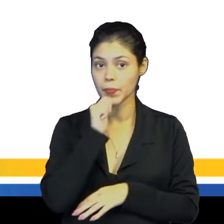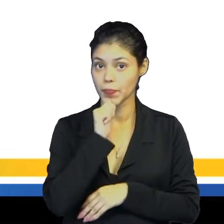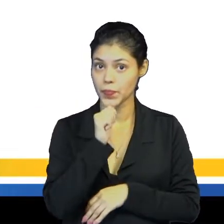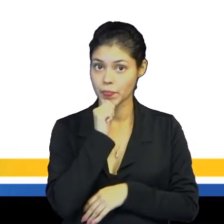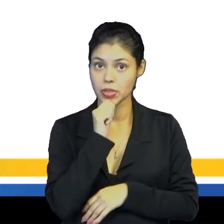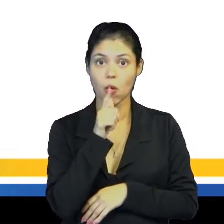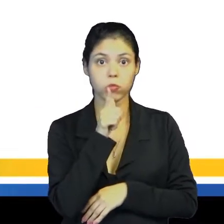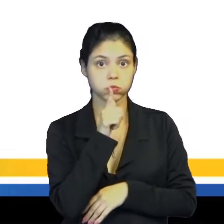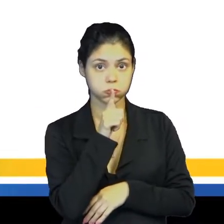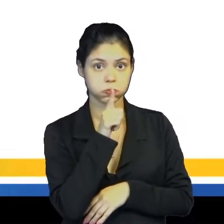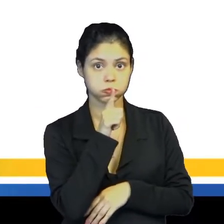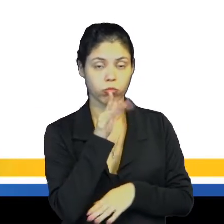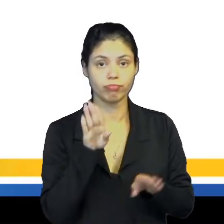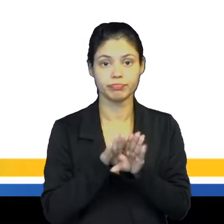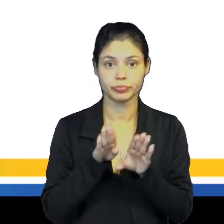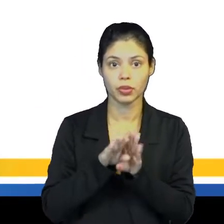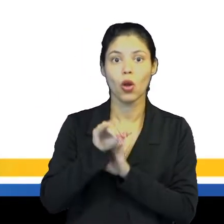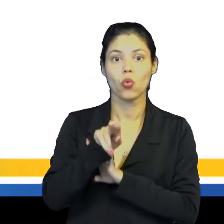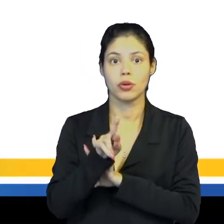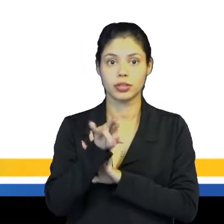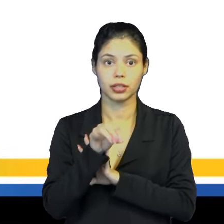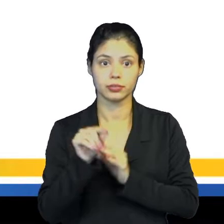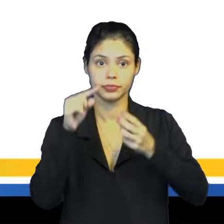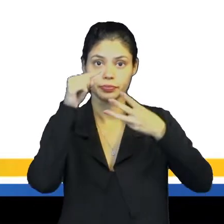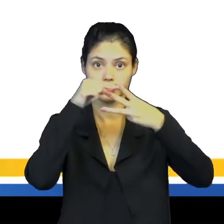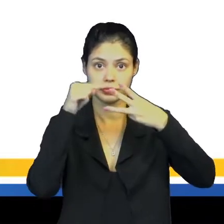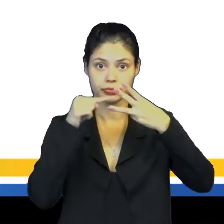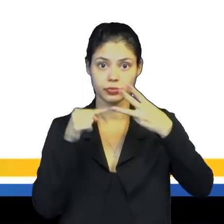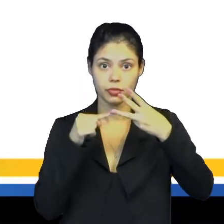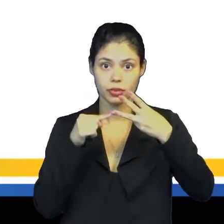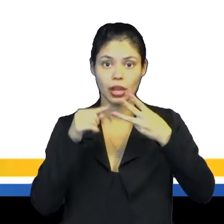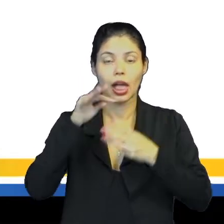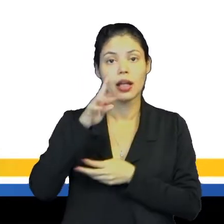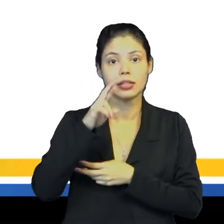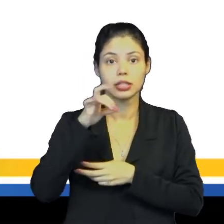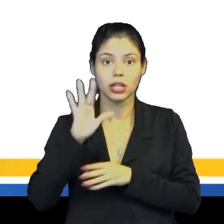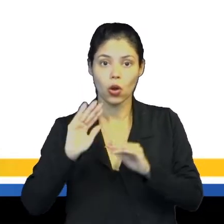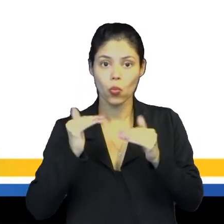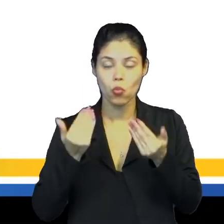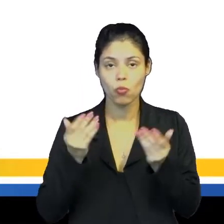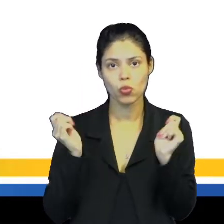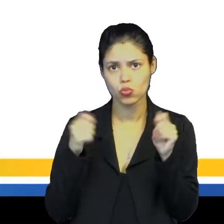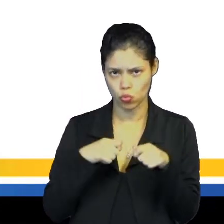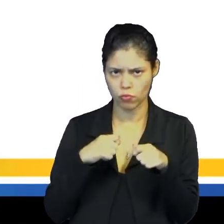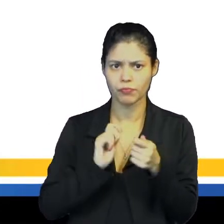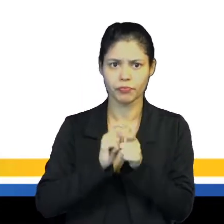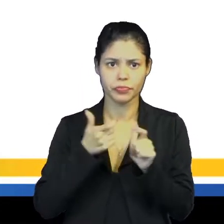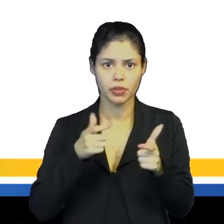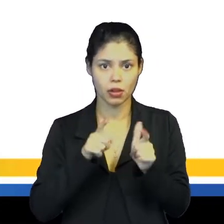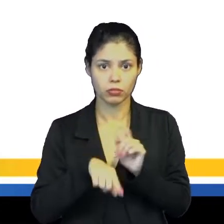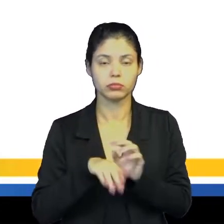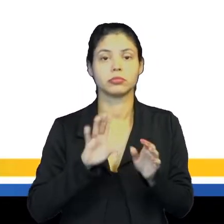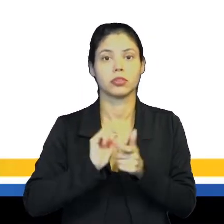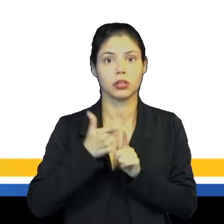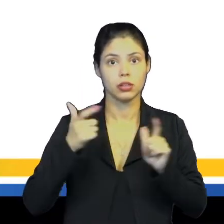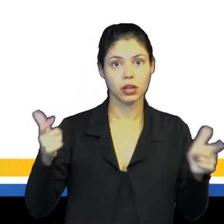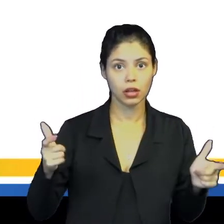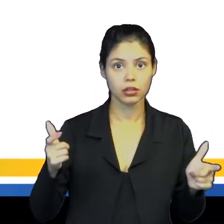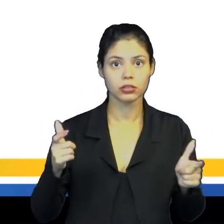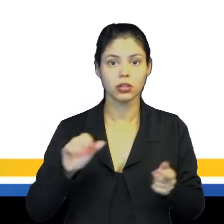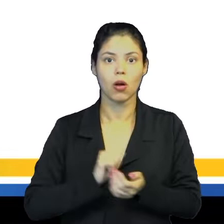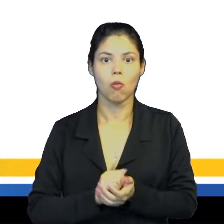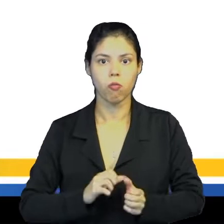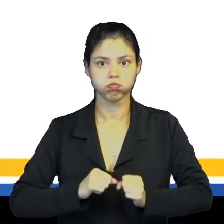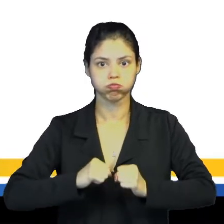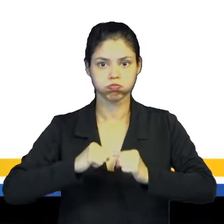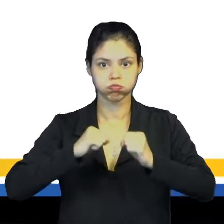que o pênis contém a uretra e 3 colunas de tecido erétil, a qual possui uma capacidade de aumentar de tamanho quando enche de